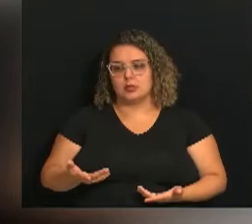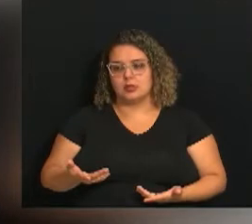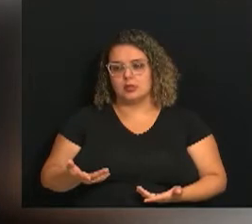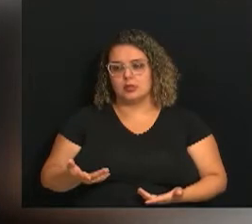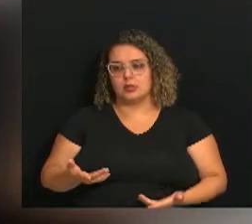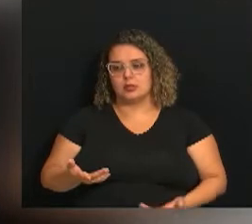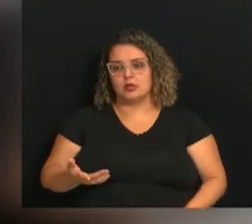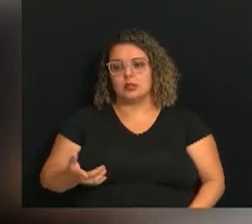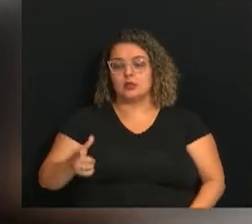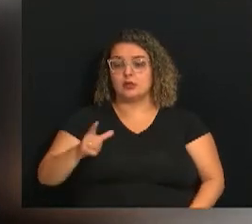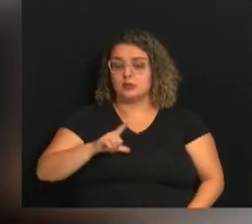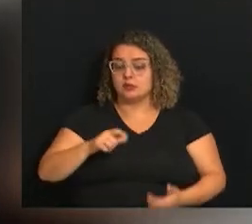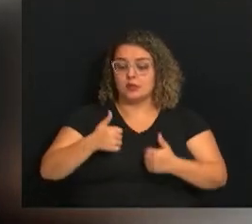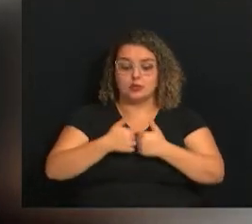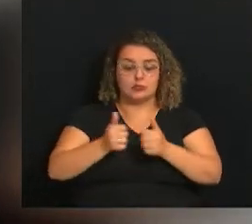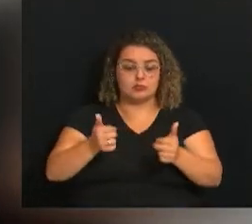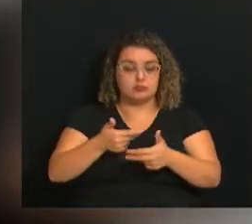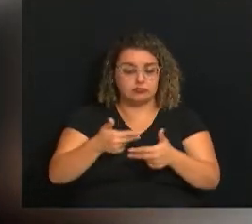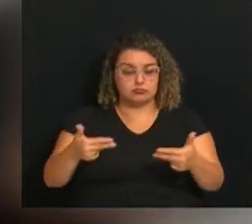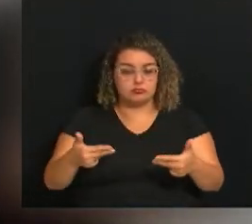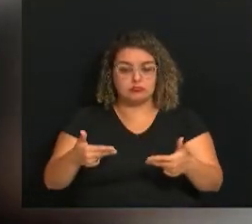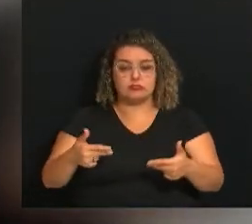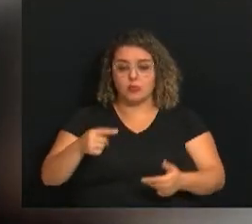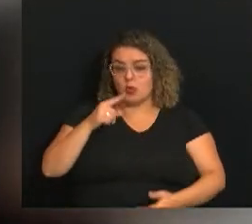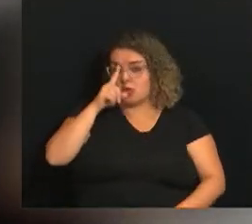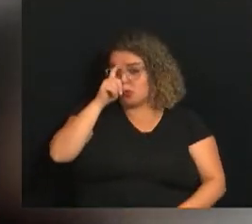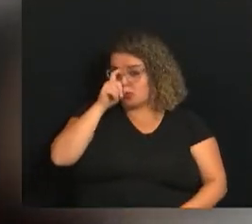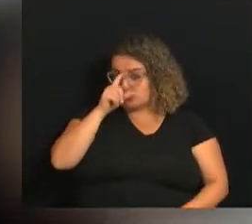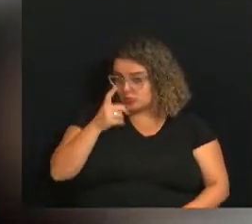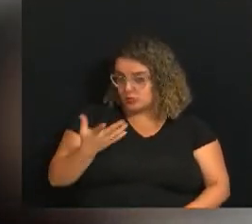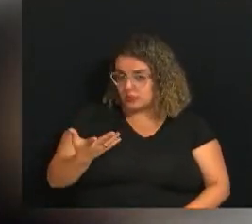o transporte público, os hospitais e,